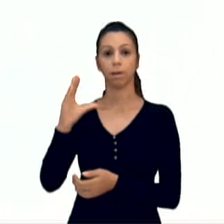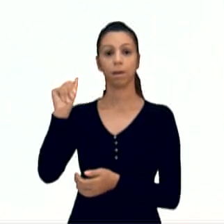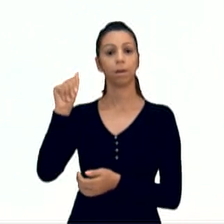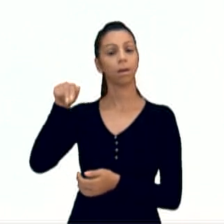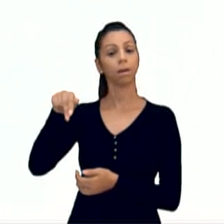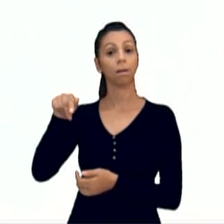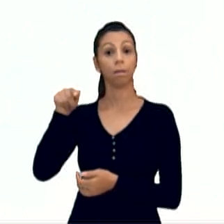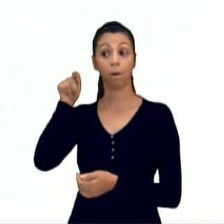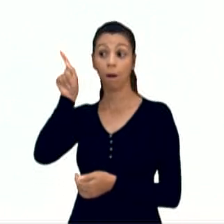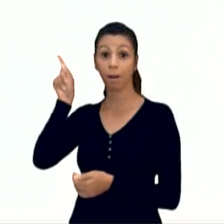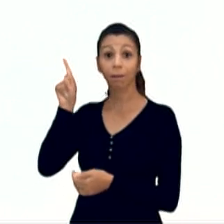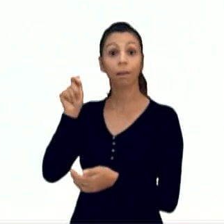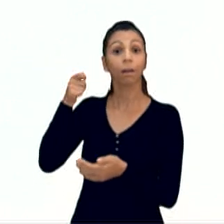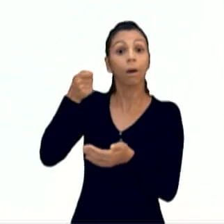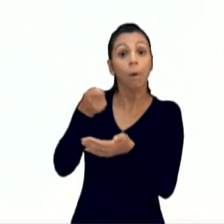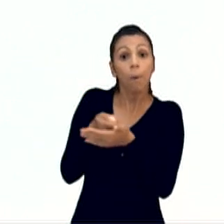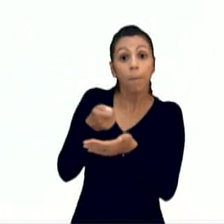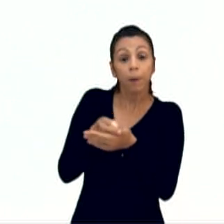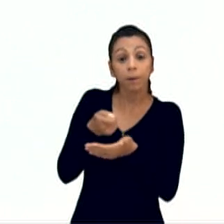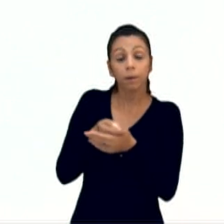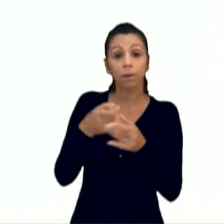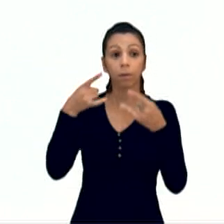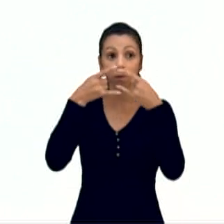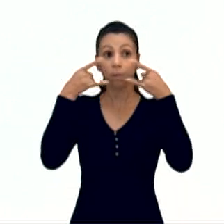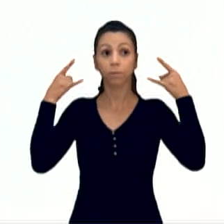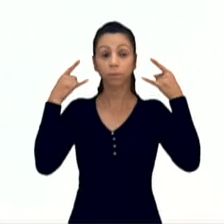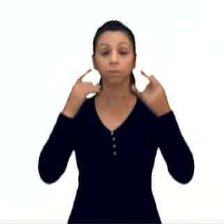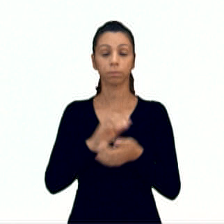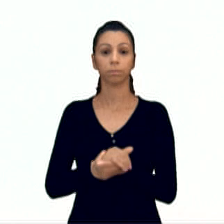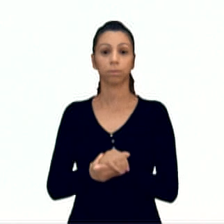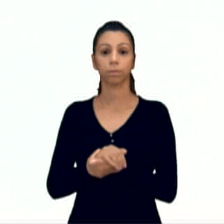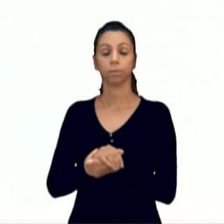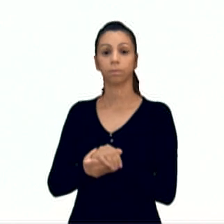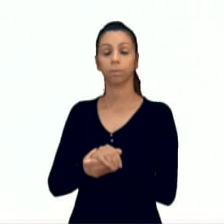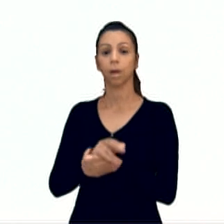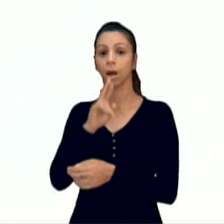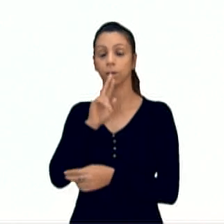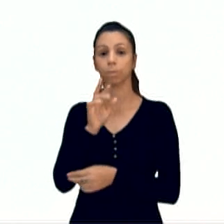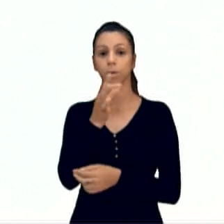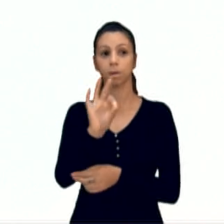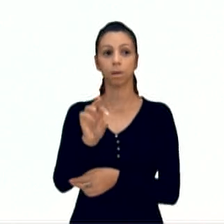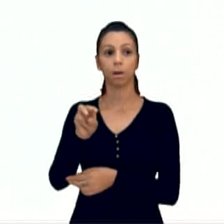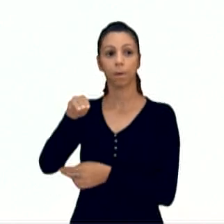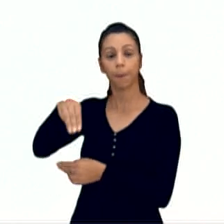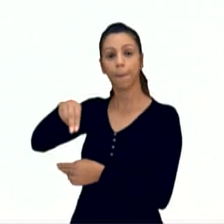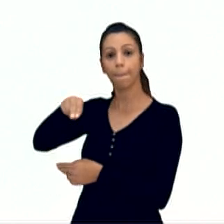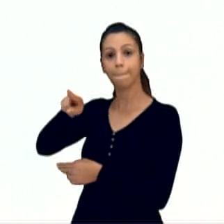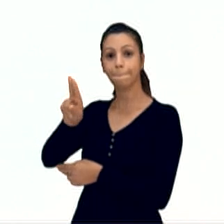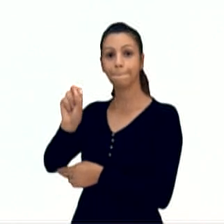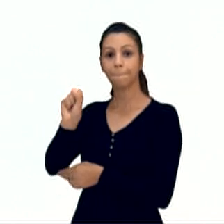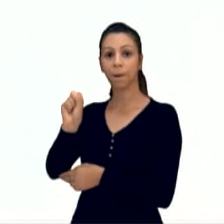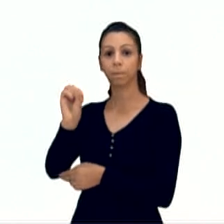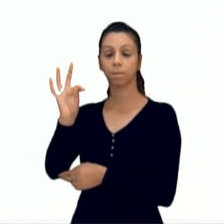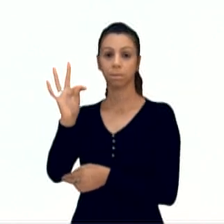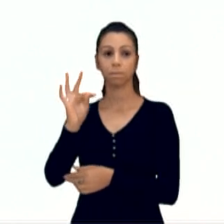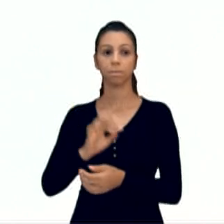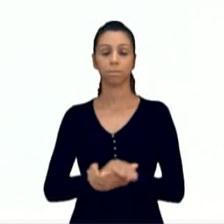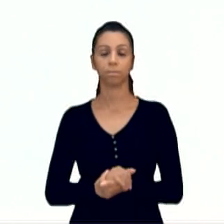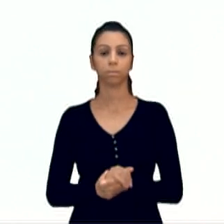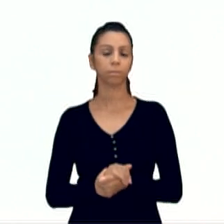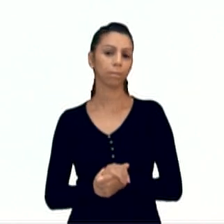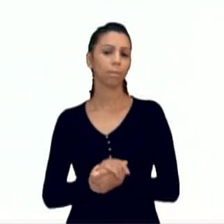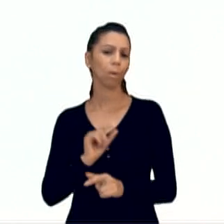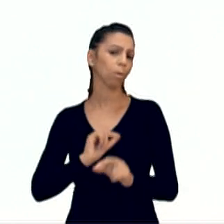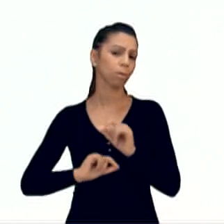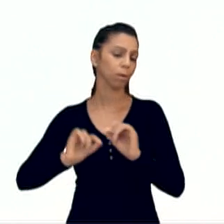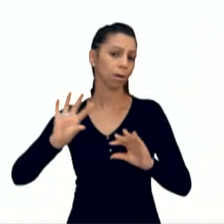a máscara. Então, no caso, a resposta correta é must. Você deve usar máscara. O que nós